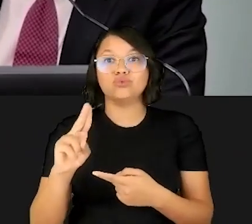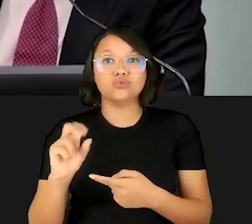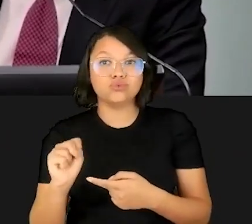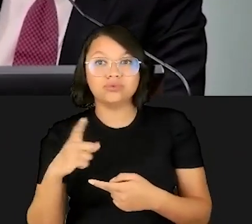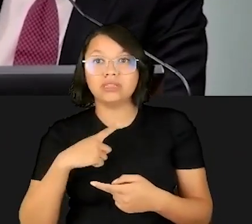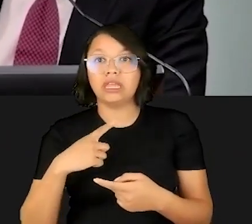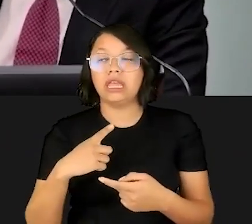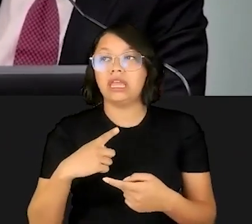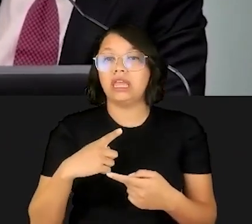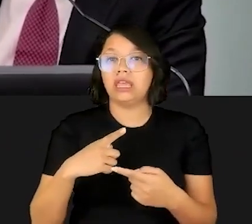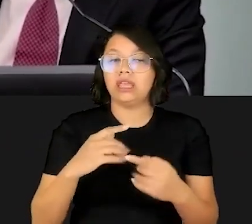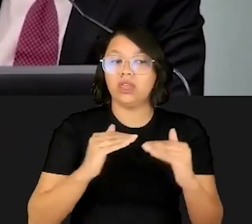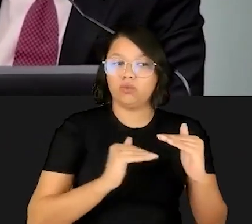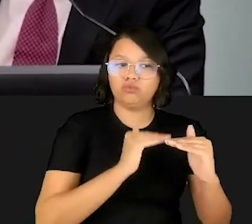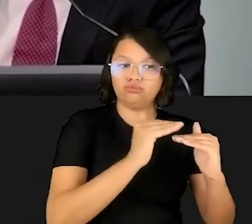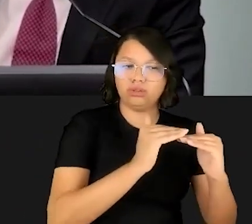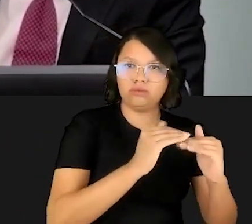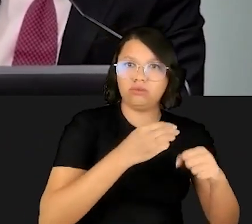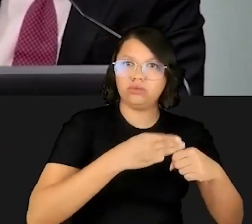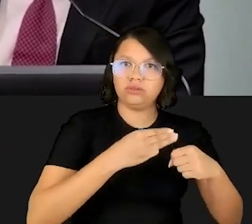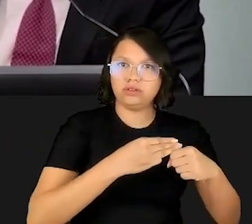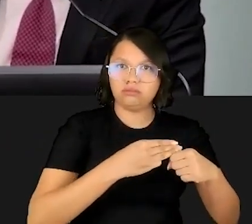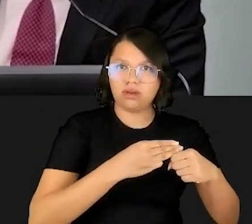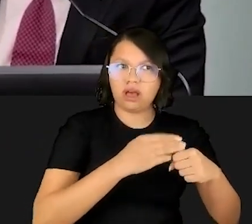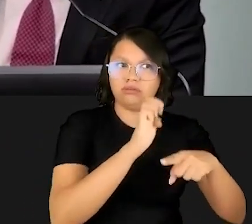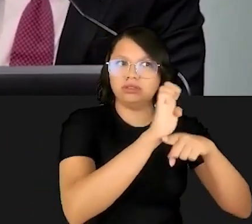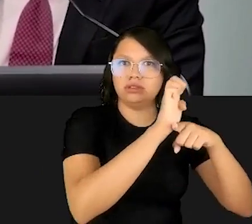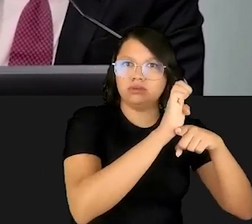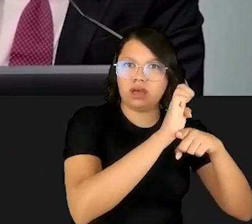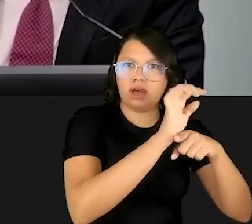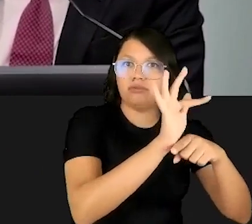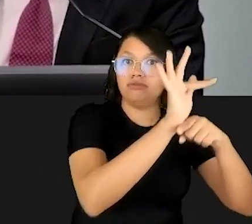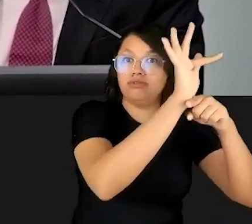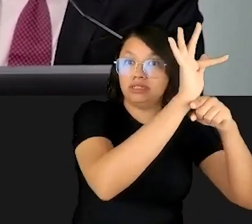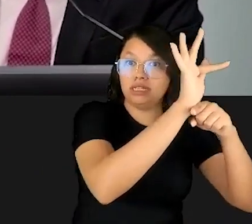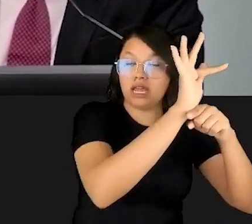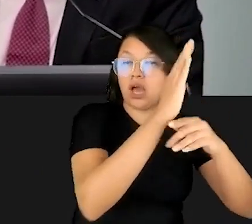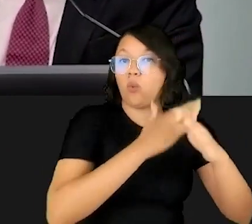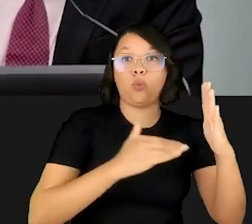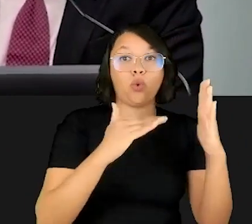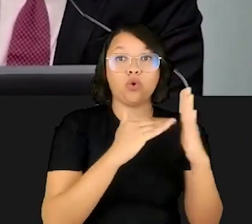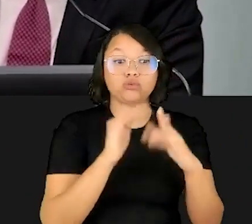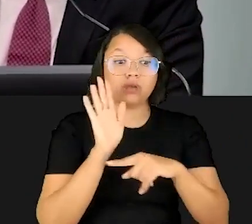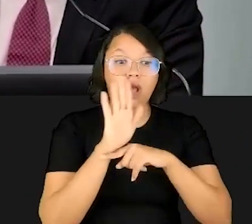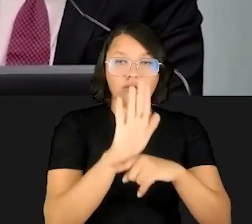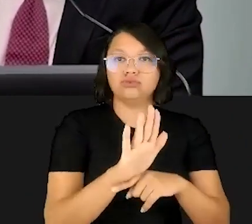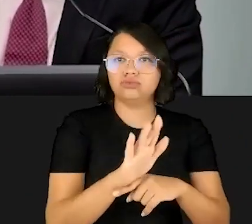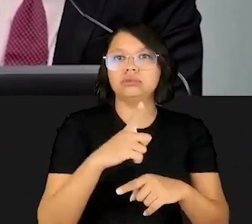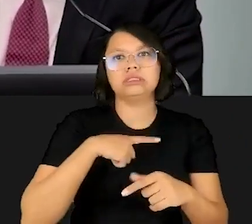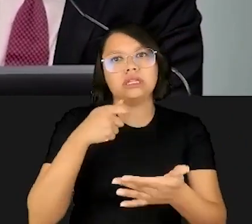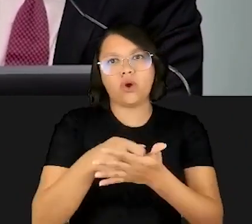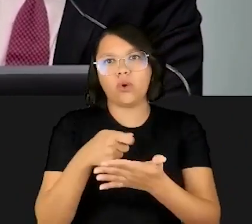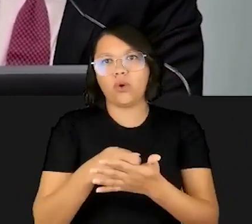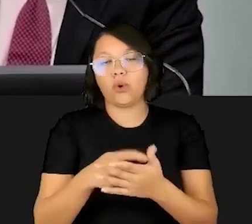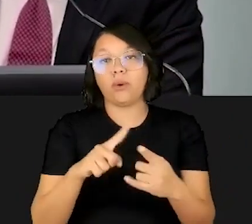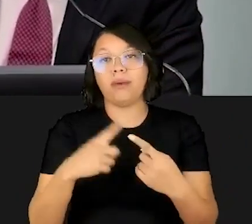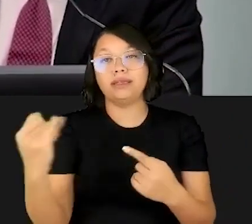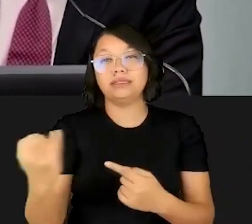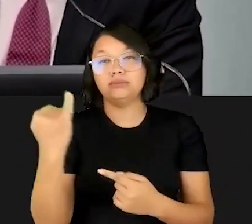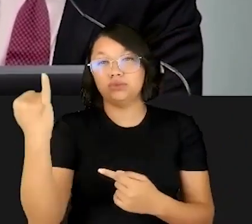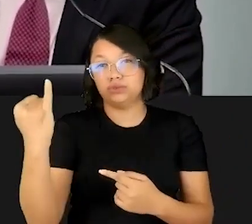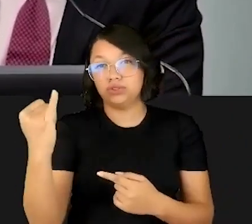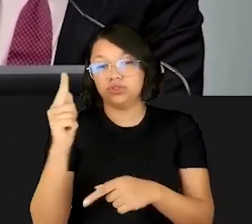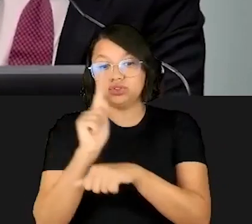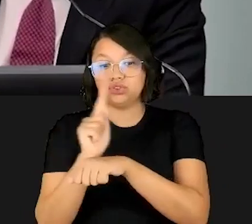o nível municipal, nível estadual, nível federal, e todos são coparticipantes e têm obrigações. Mas é muito importante que os